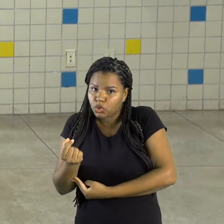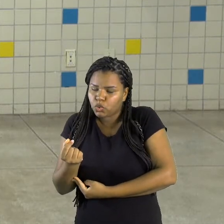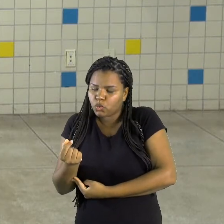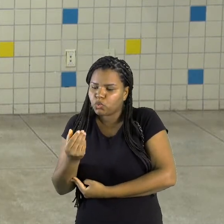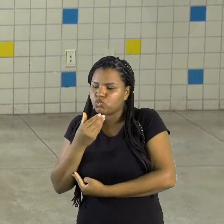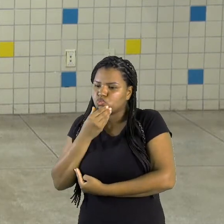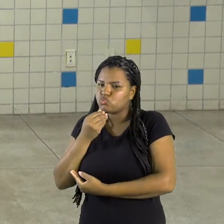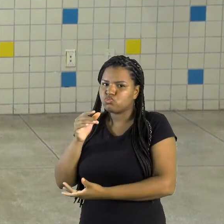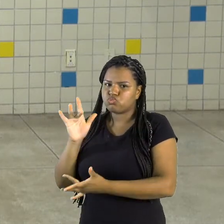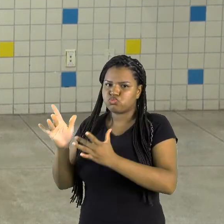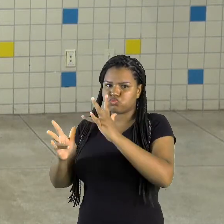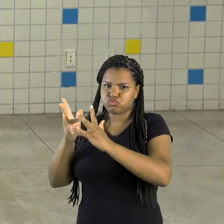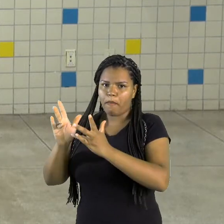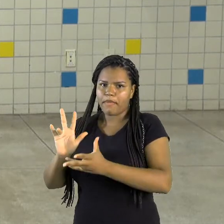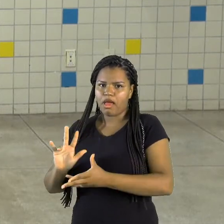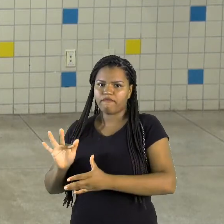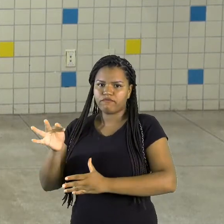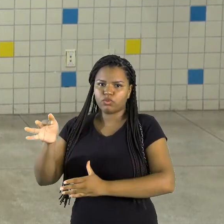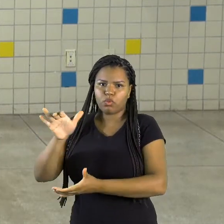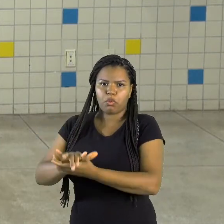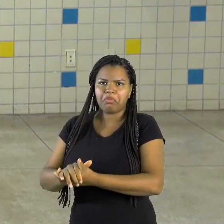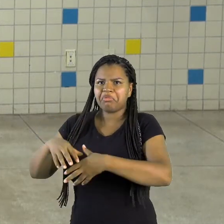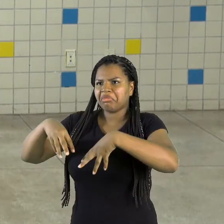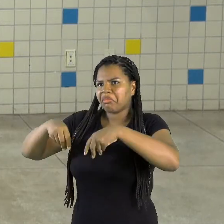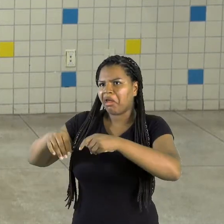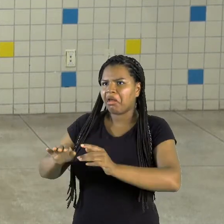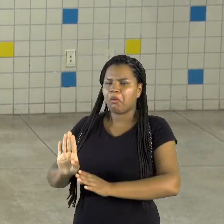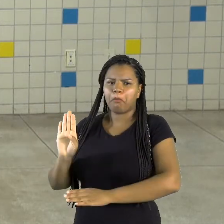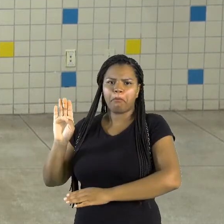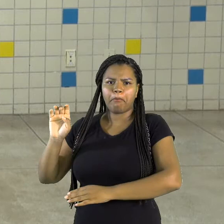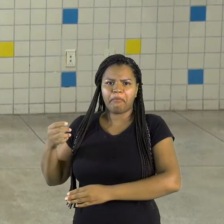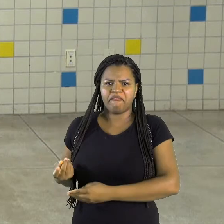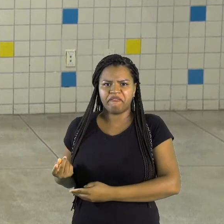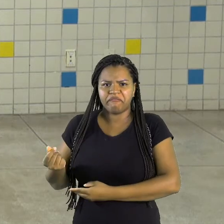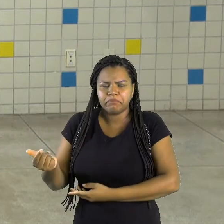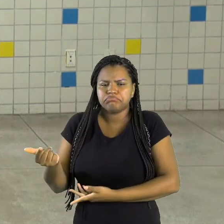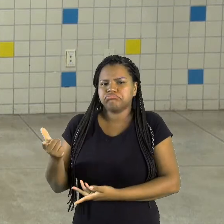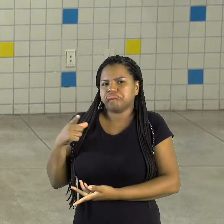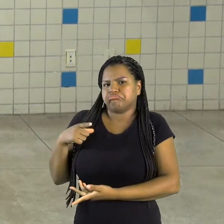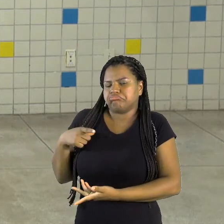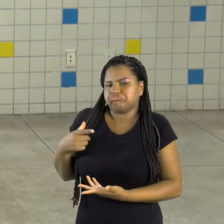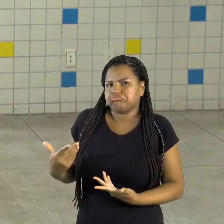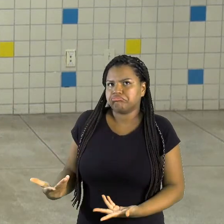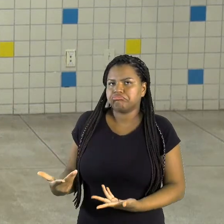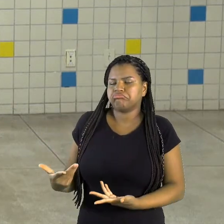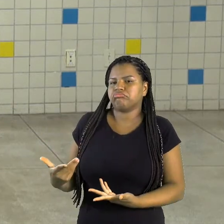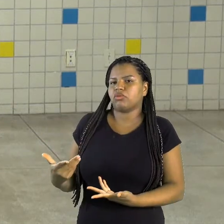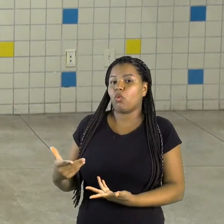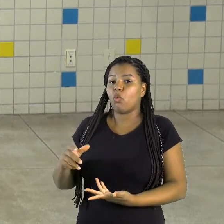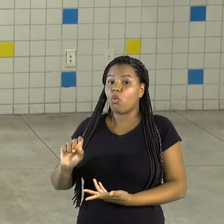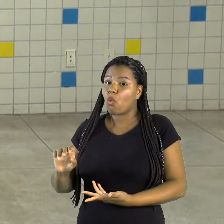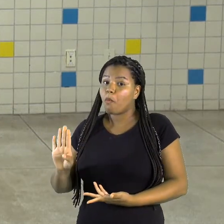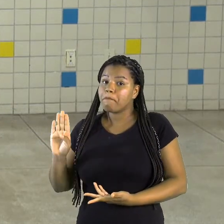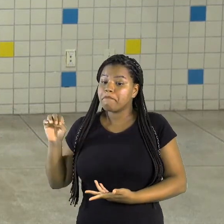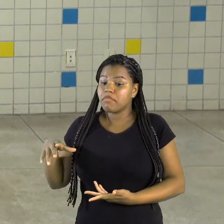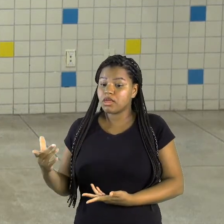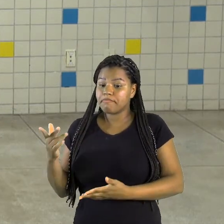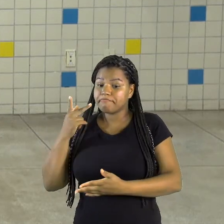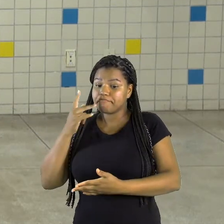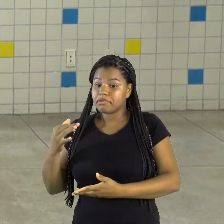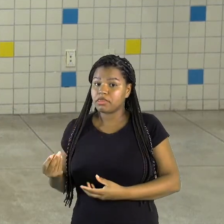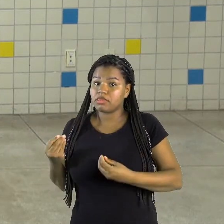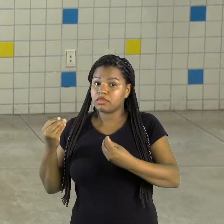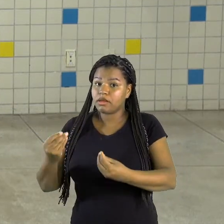para casar com ele, seja terra ou seja algum bem que ela possuía, ou seja, algum bem que o pai oferecia para que ela